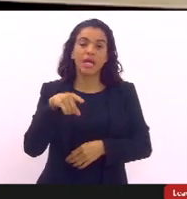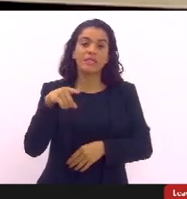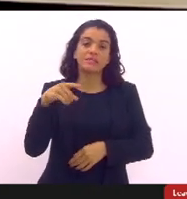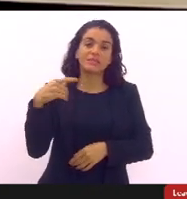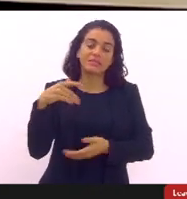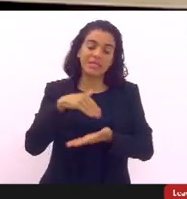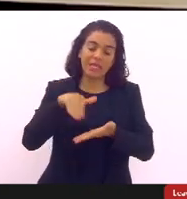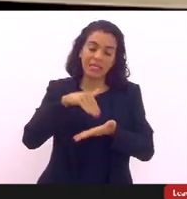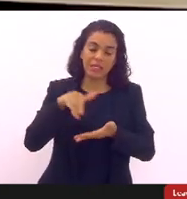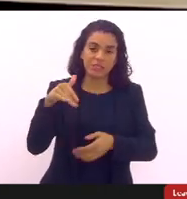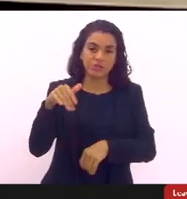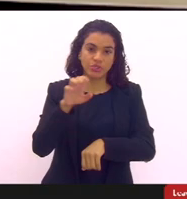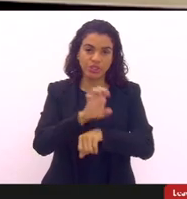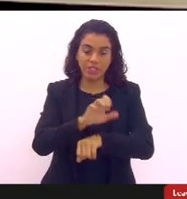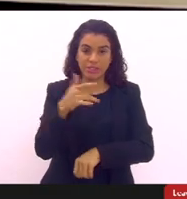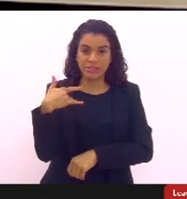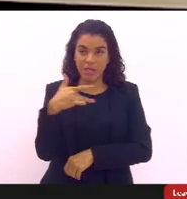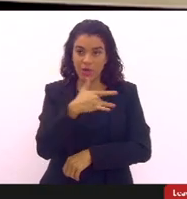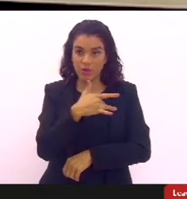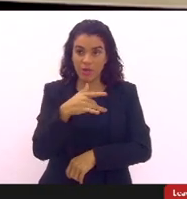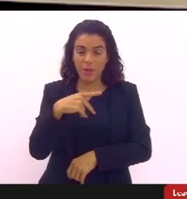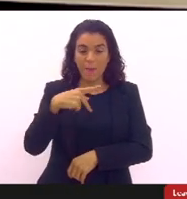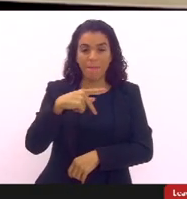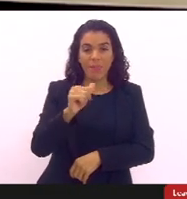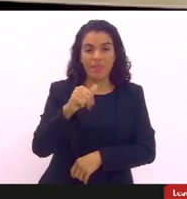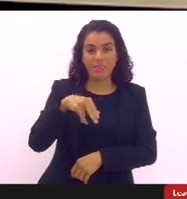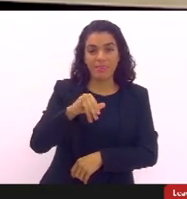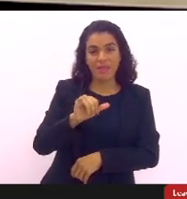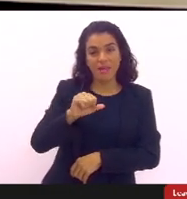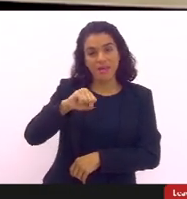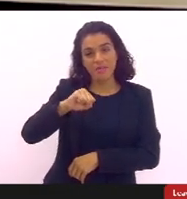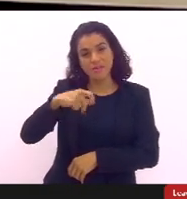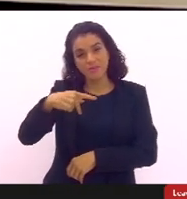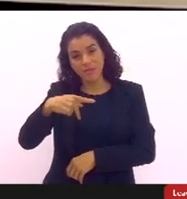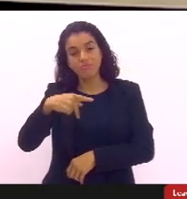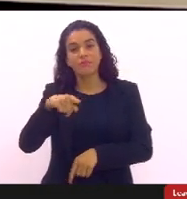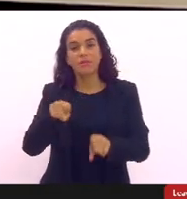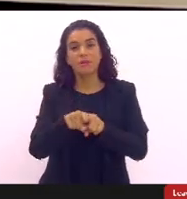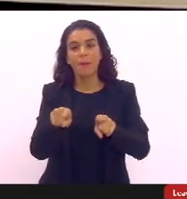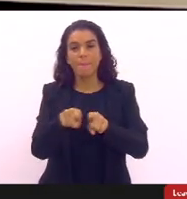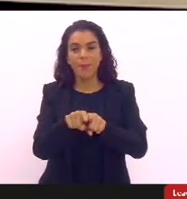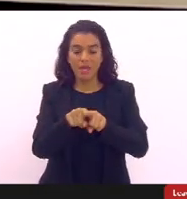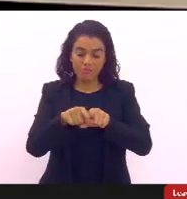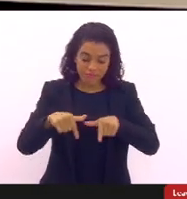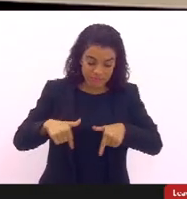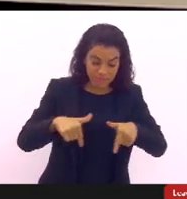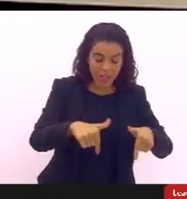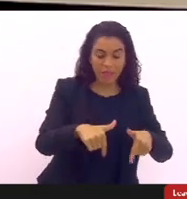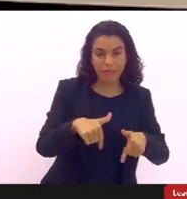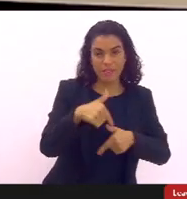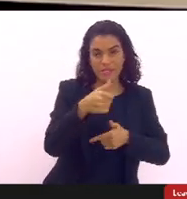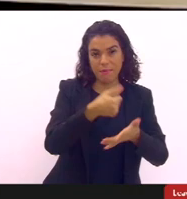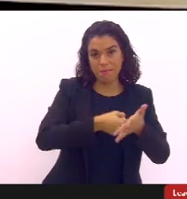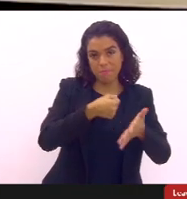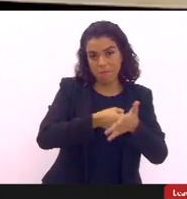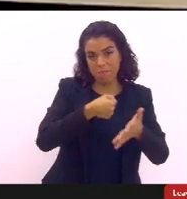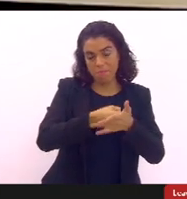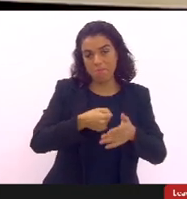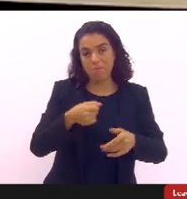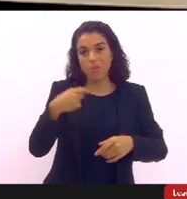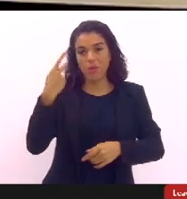Saúde se engajar na PNASP para além da atenção básica e se ver implicada nessa política, dizendo, não,